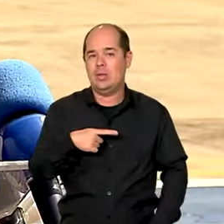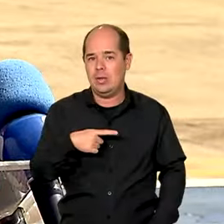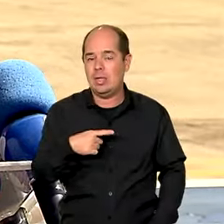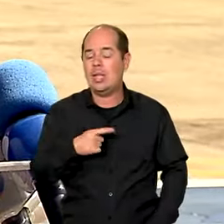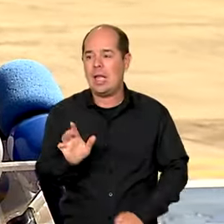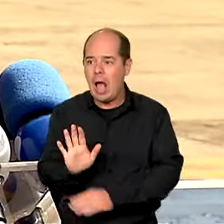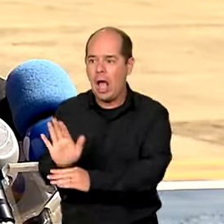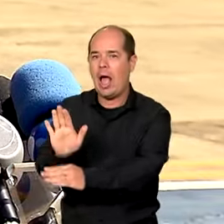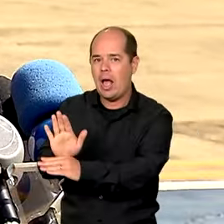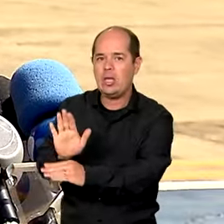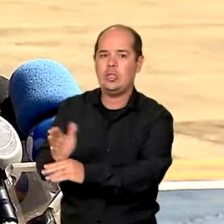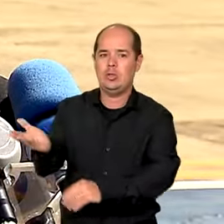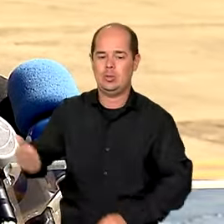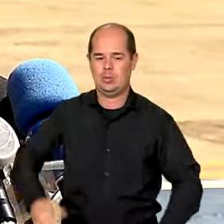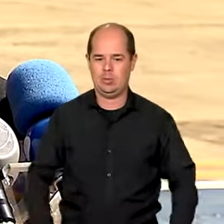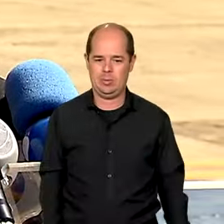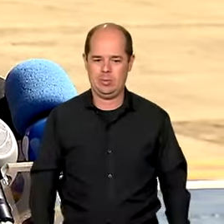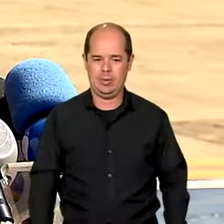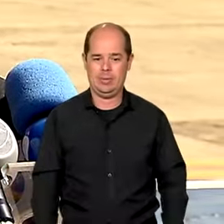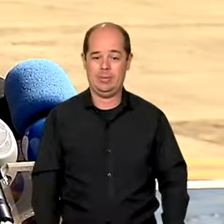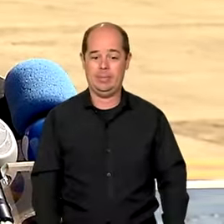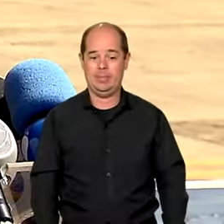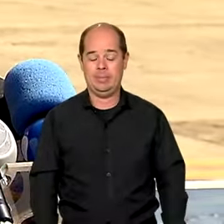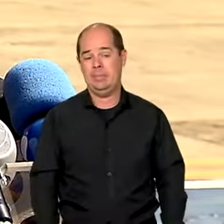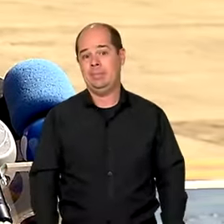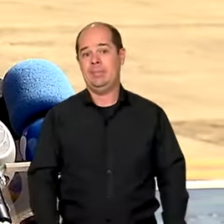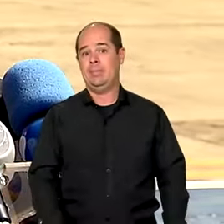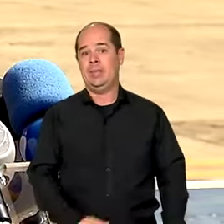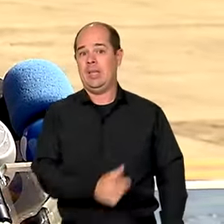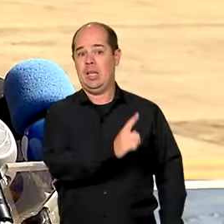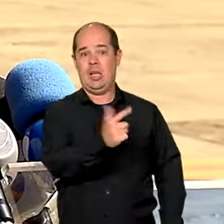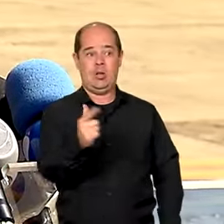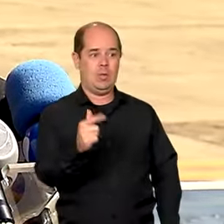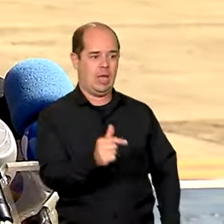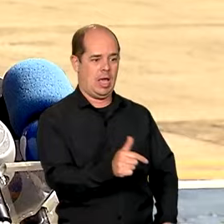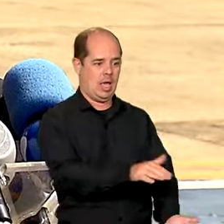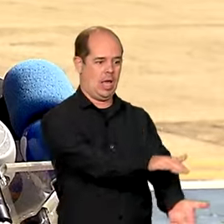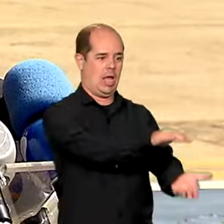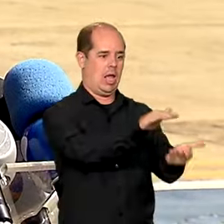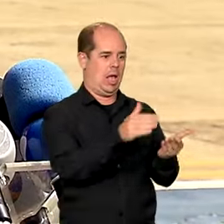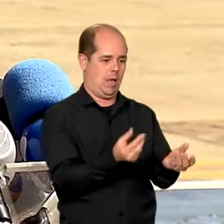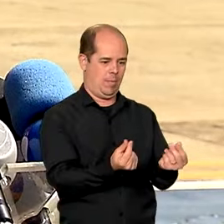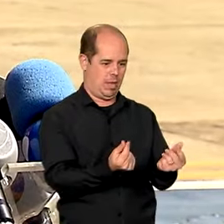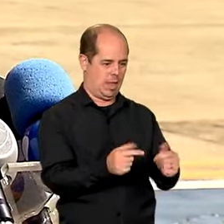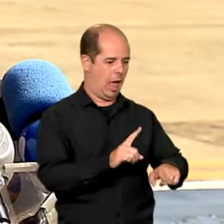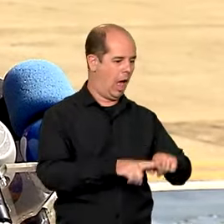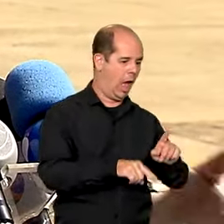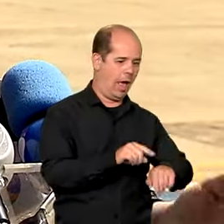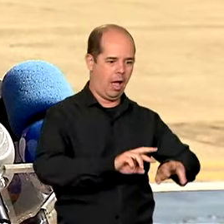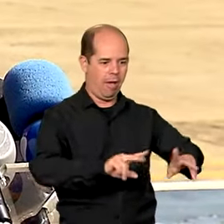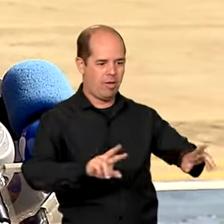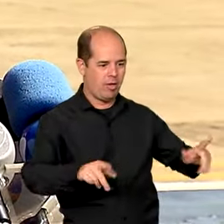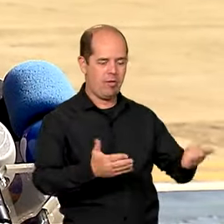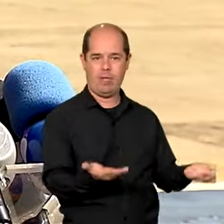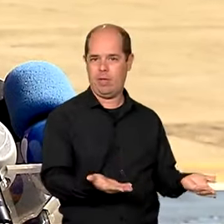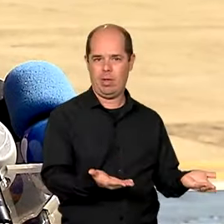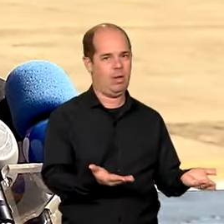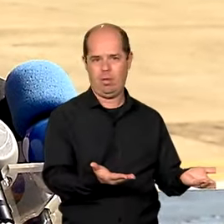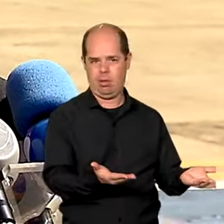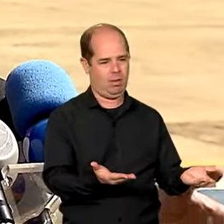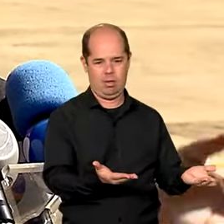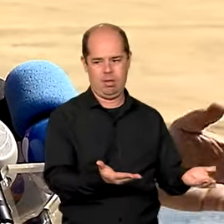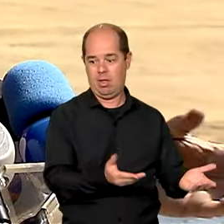ter qualquer coisa material no mundo que me traga essa sensação de ver uma criança